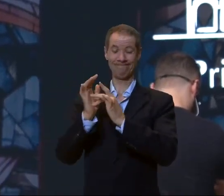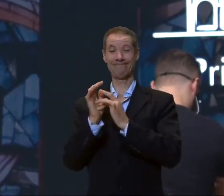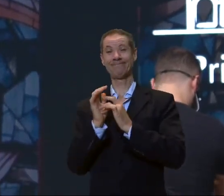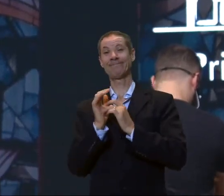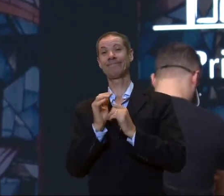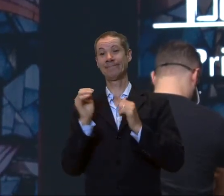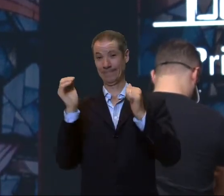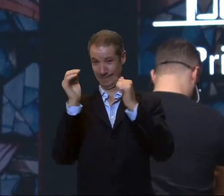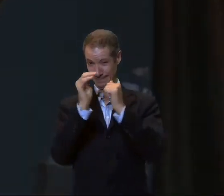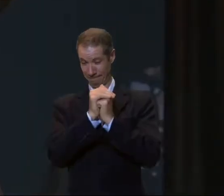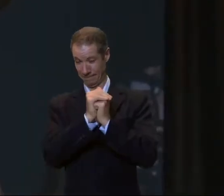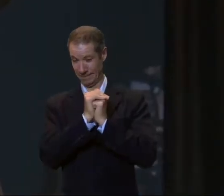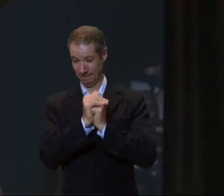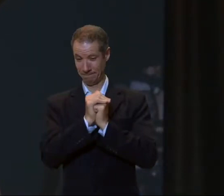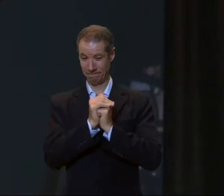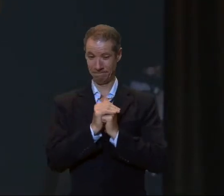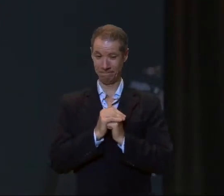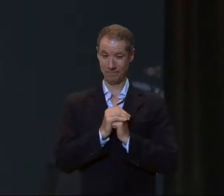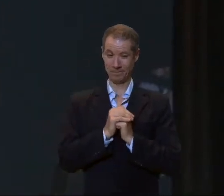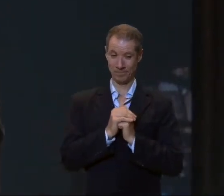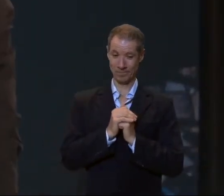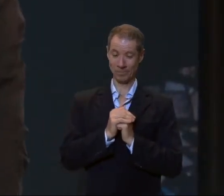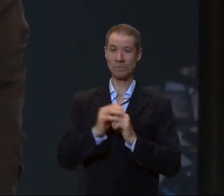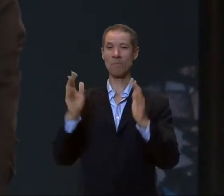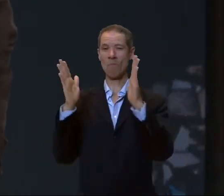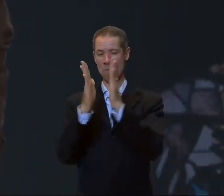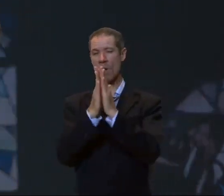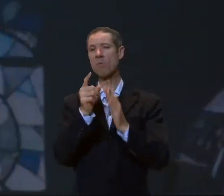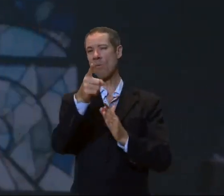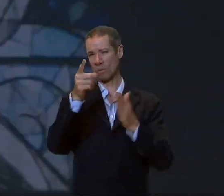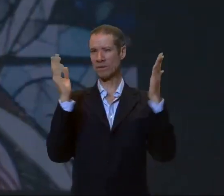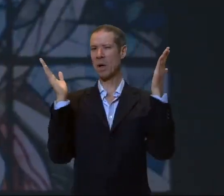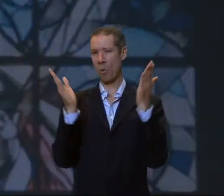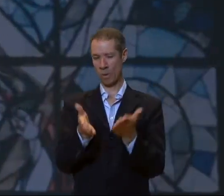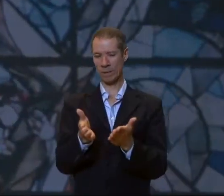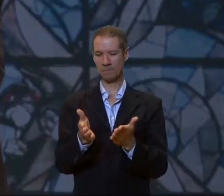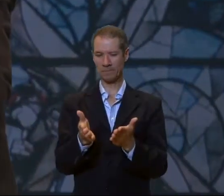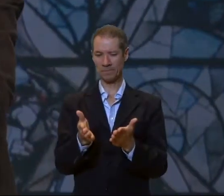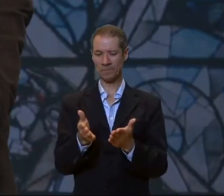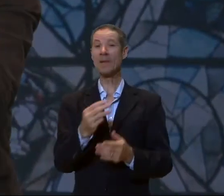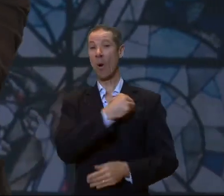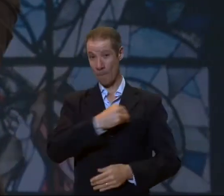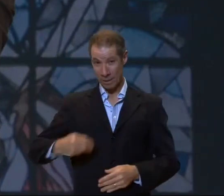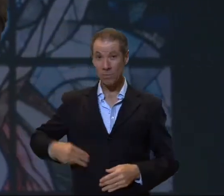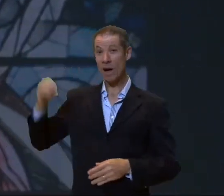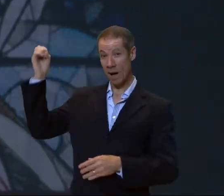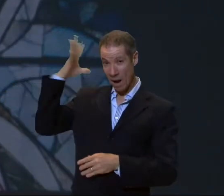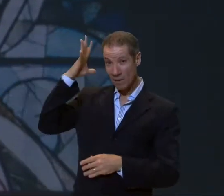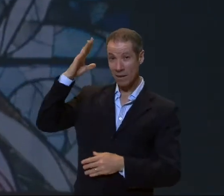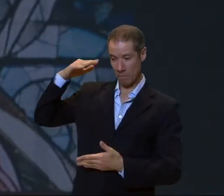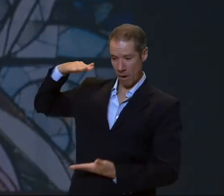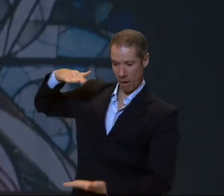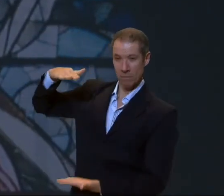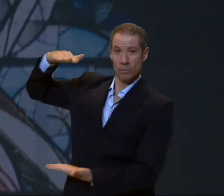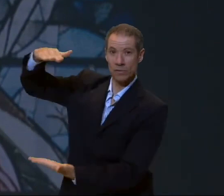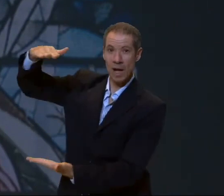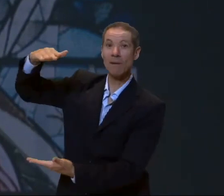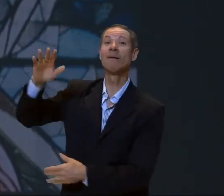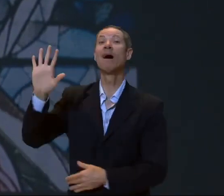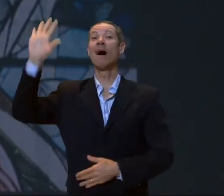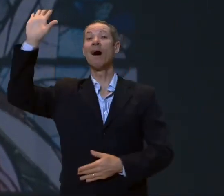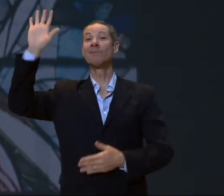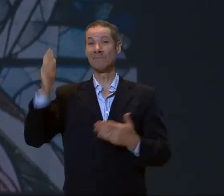Jesus, amém. Deixa eu orar por você agora. É um ministro da graça? Pega o saco aí, levanta e faz assim com a